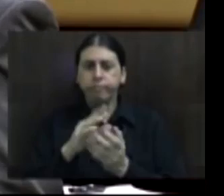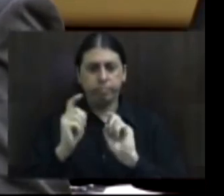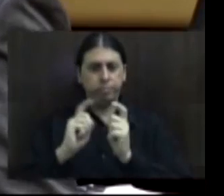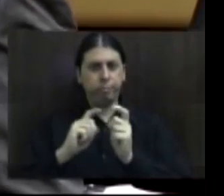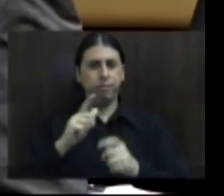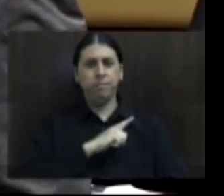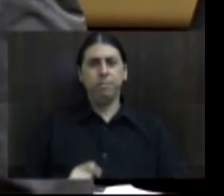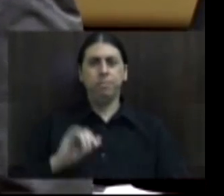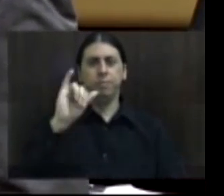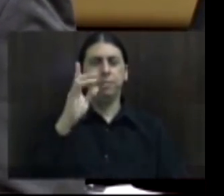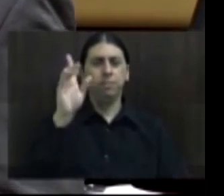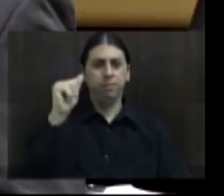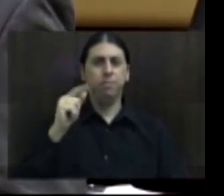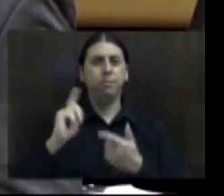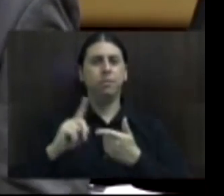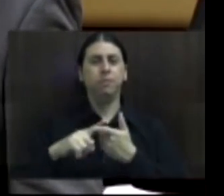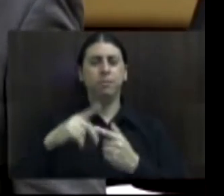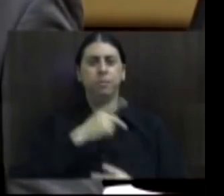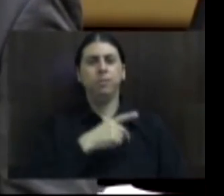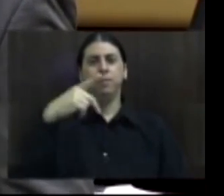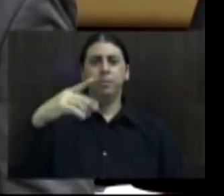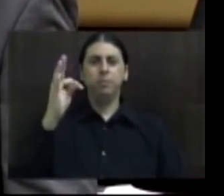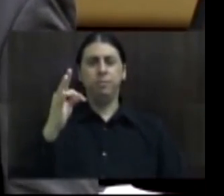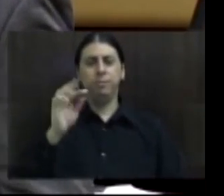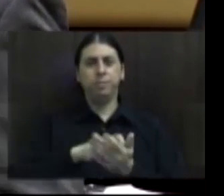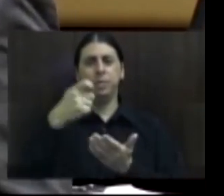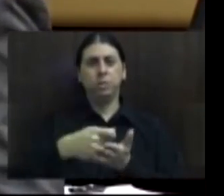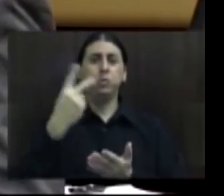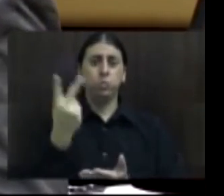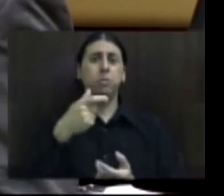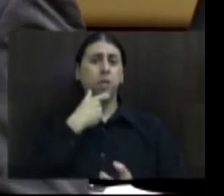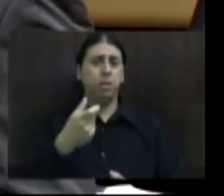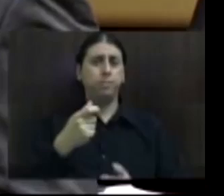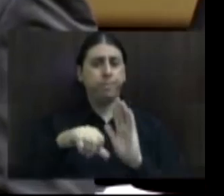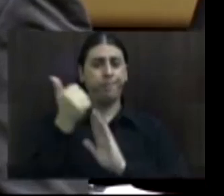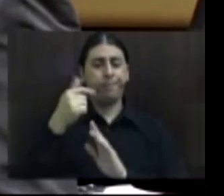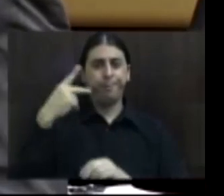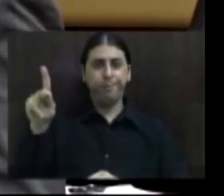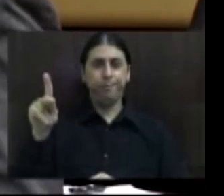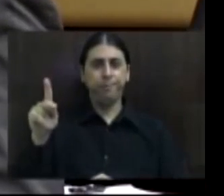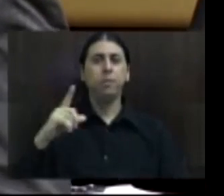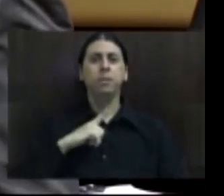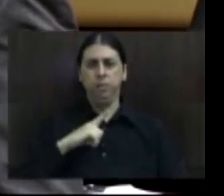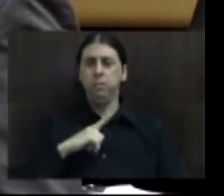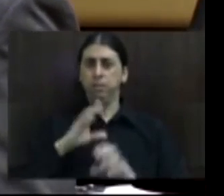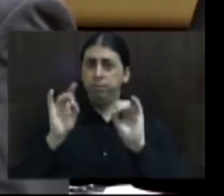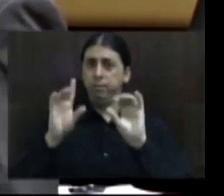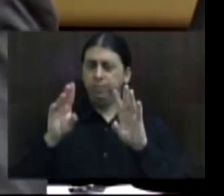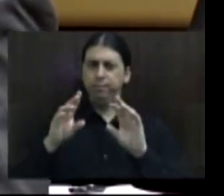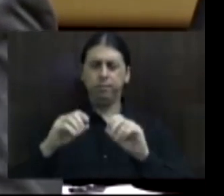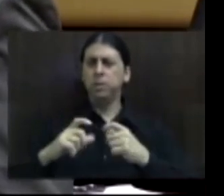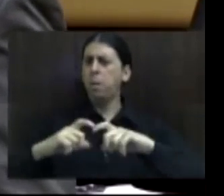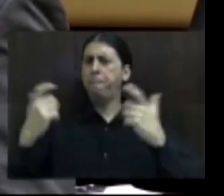sua cartilha duas palavras duas expressões primeira a primeira delas que é a magnífica que é